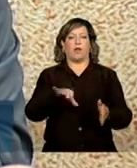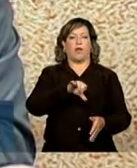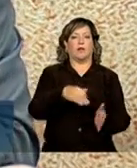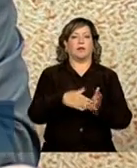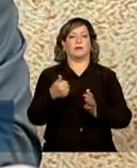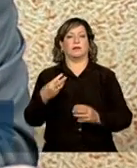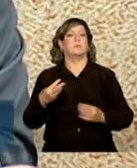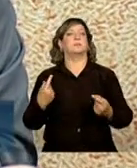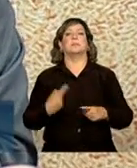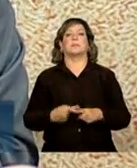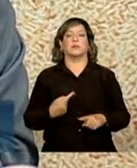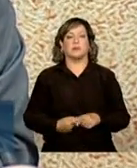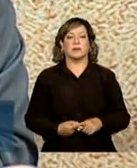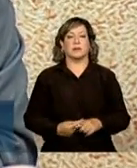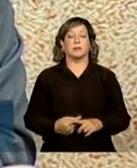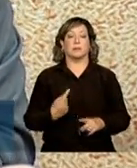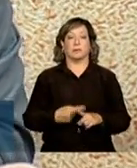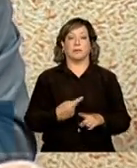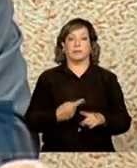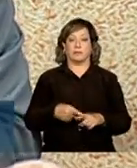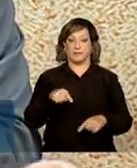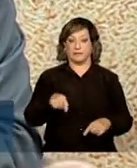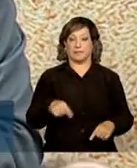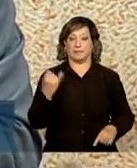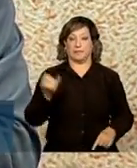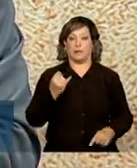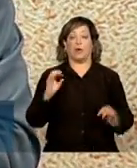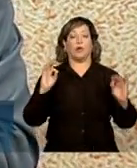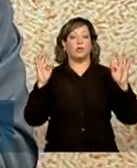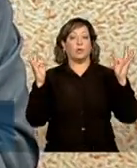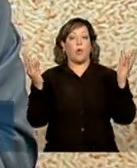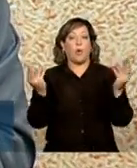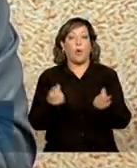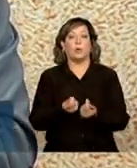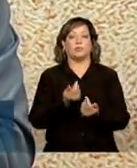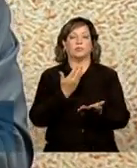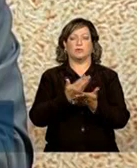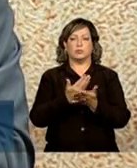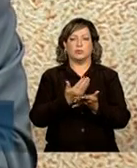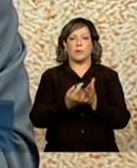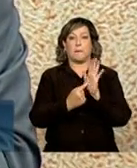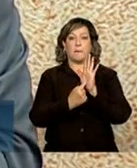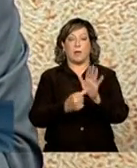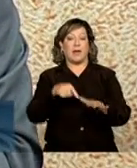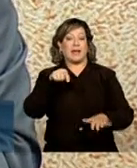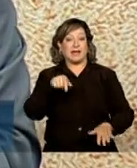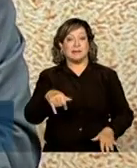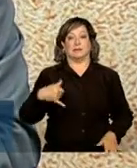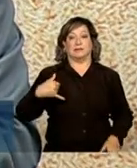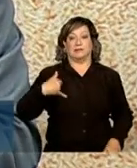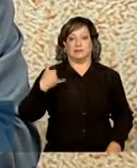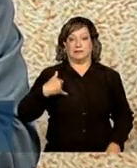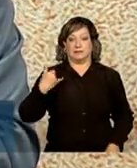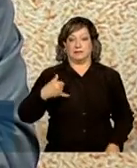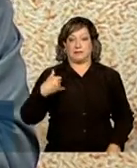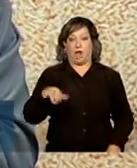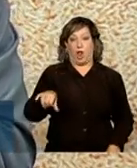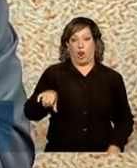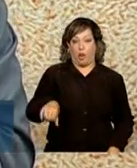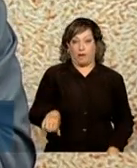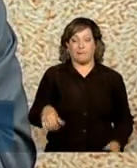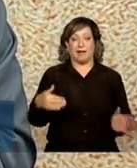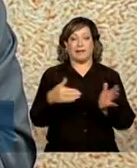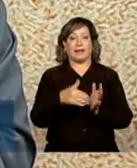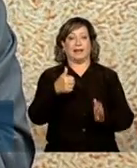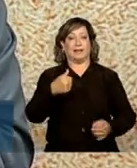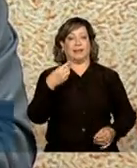porque esse é um ponto importante de esclarecimento todos os estudos mostram que essa faixa etária de 9